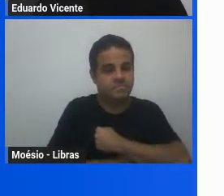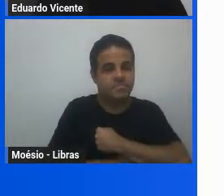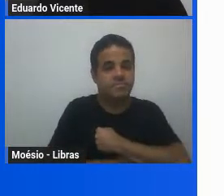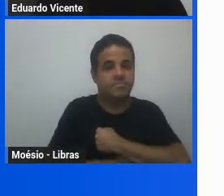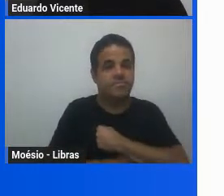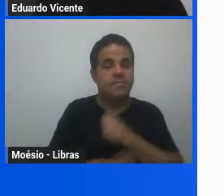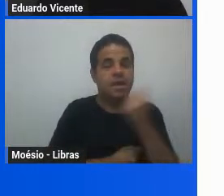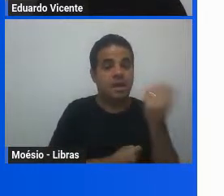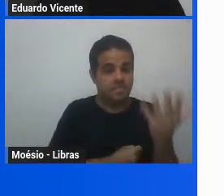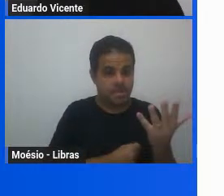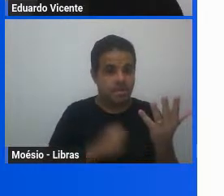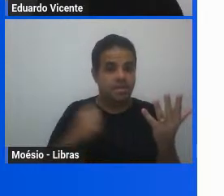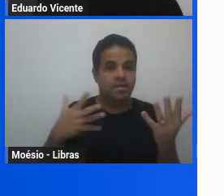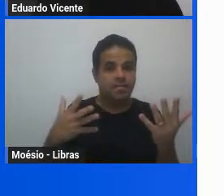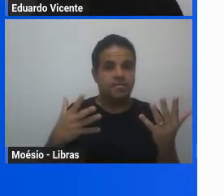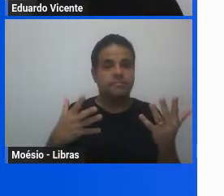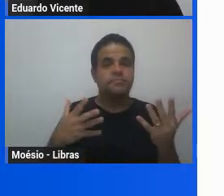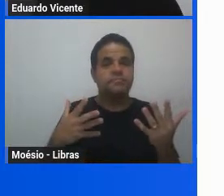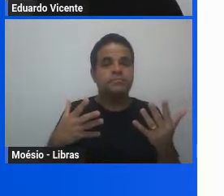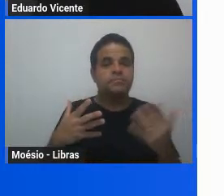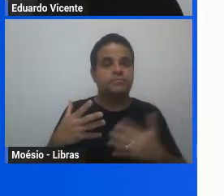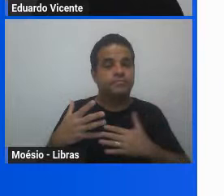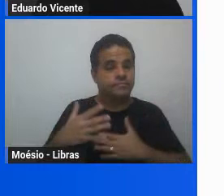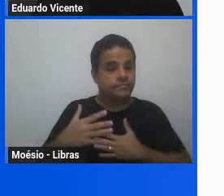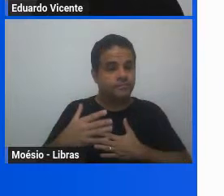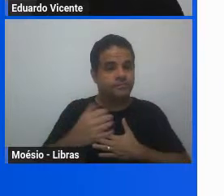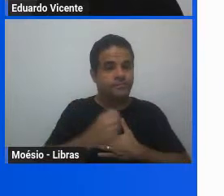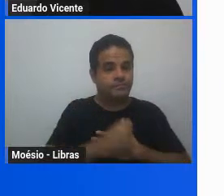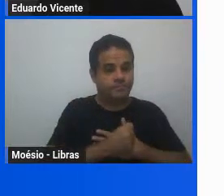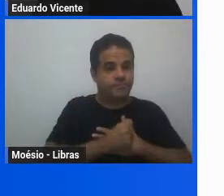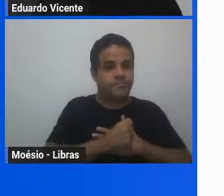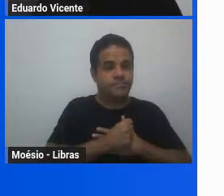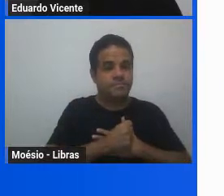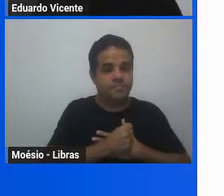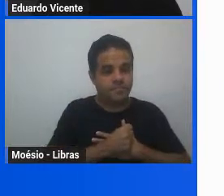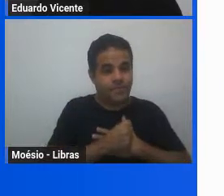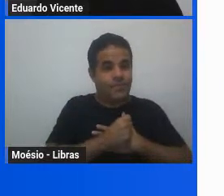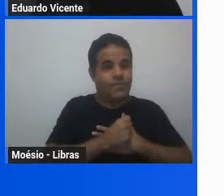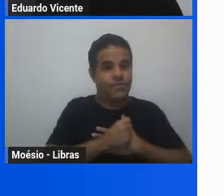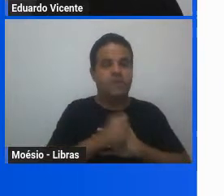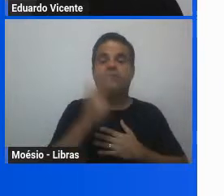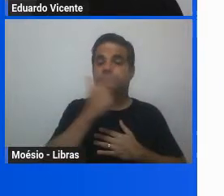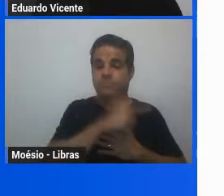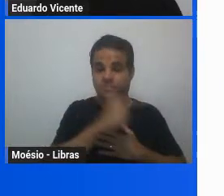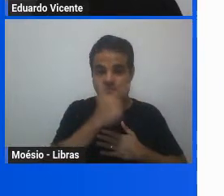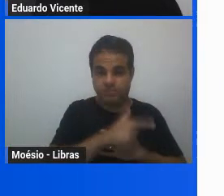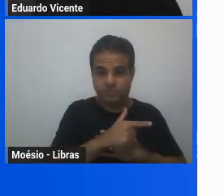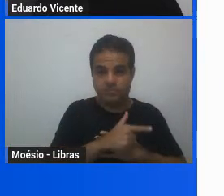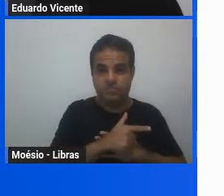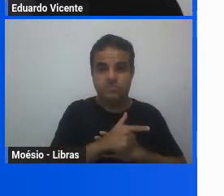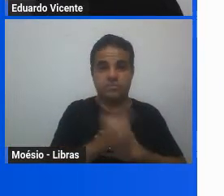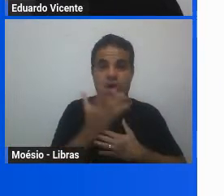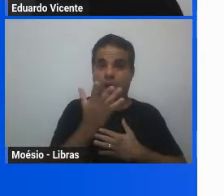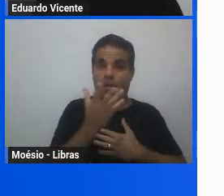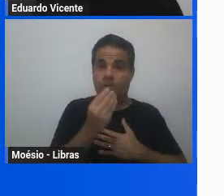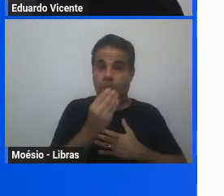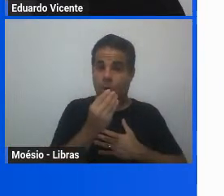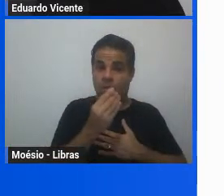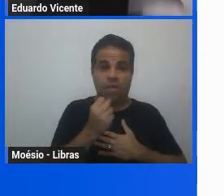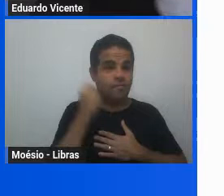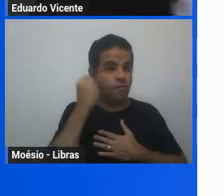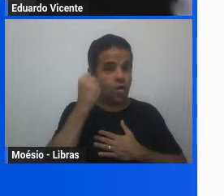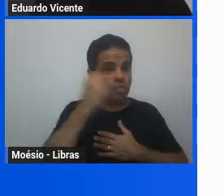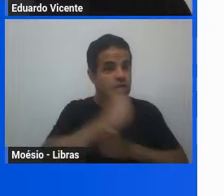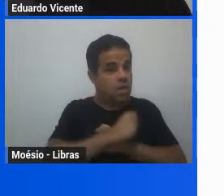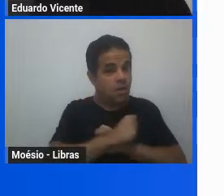aberta, apoiando essa sobre a mão fechada, e vou golpear. Então vou pressionar com muita força, esperando com que